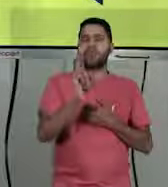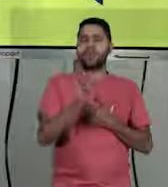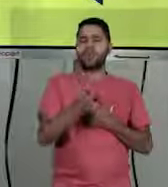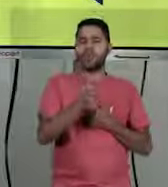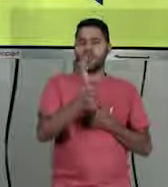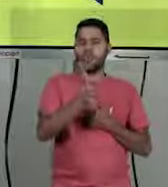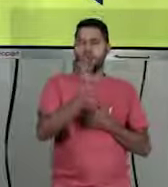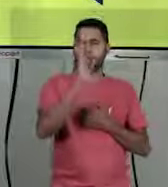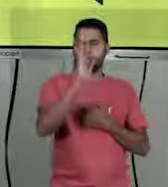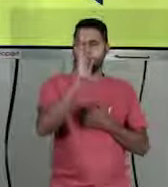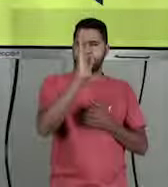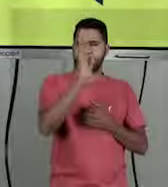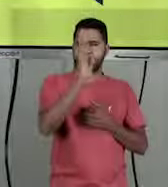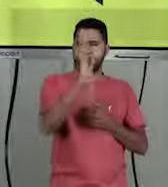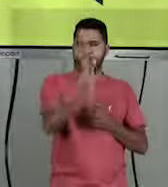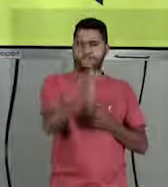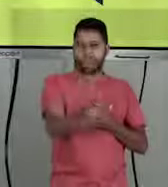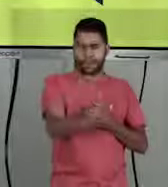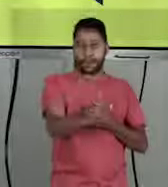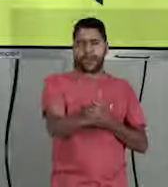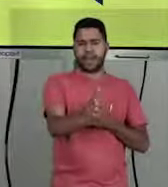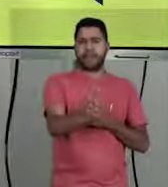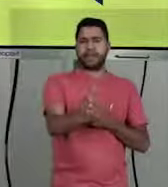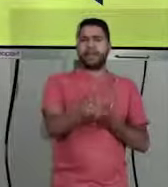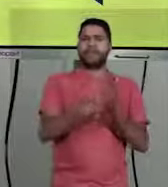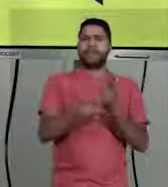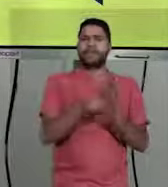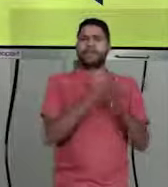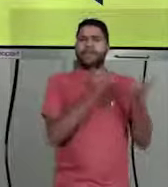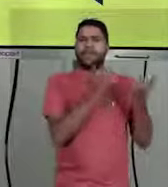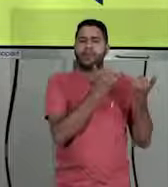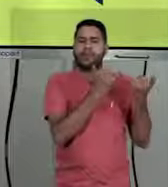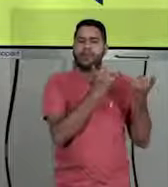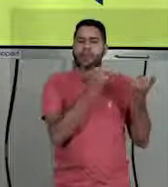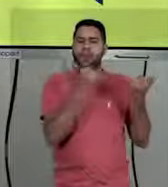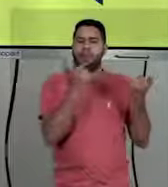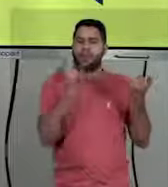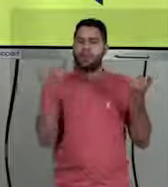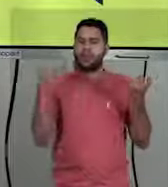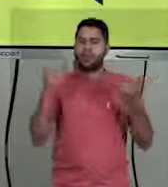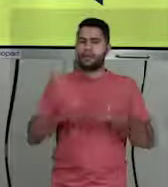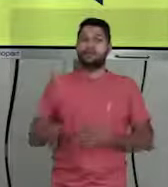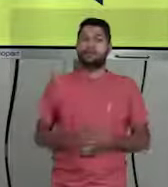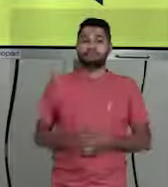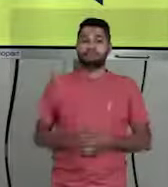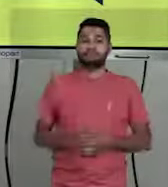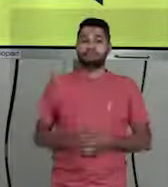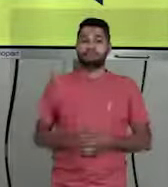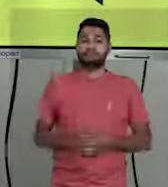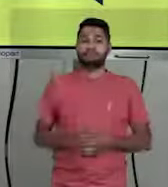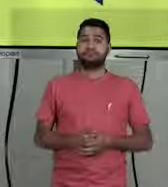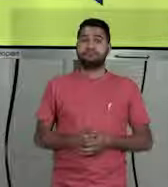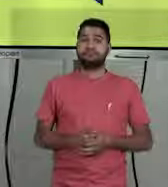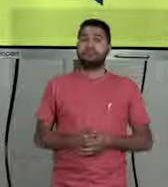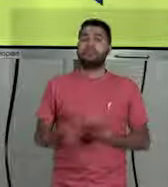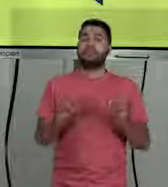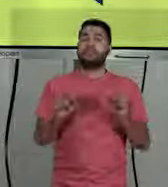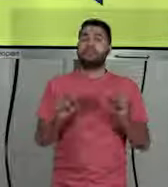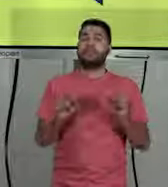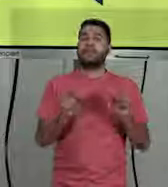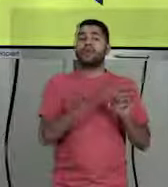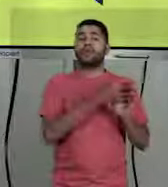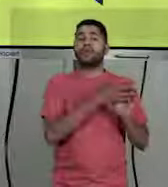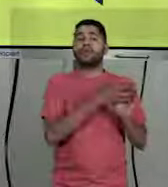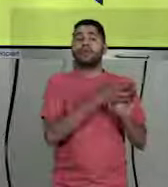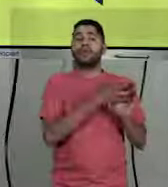uma direção para que a corrente elétrica seja, então, formada. Então, ela vai ser